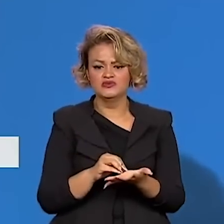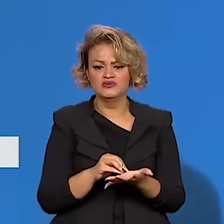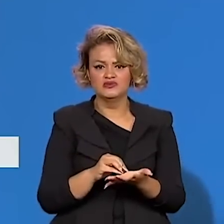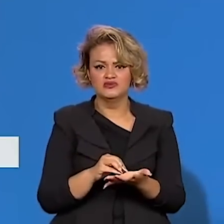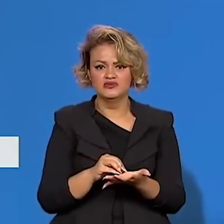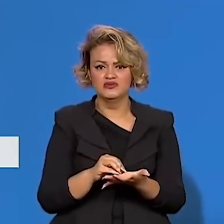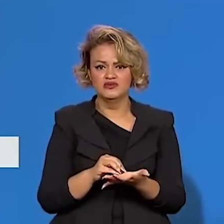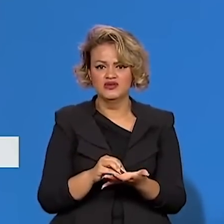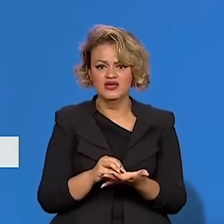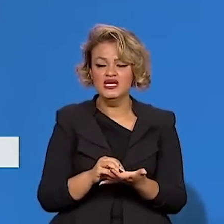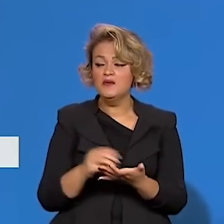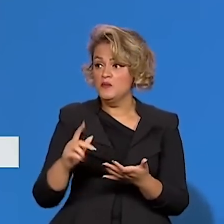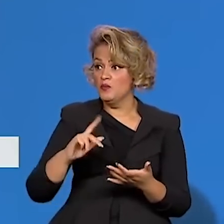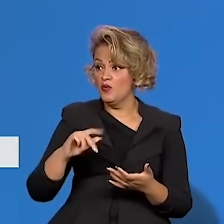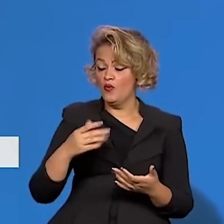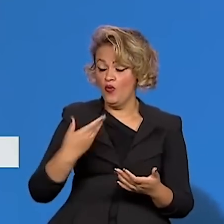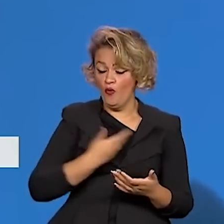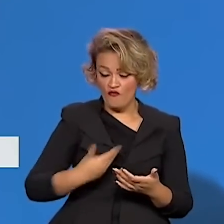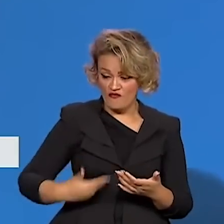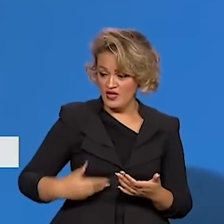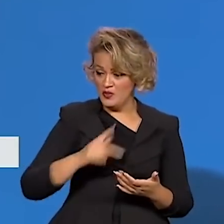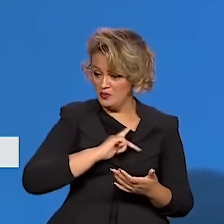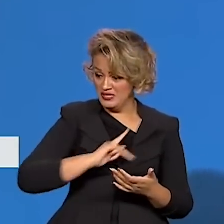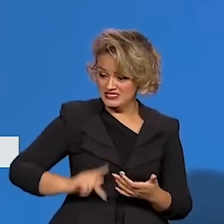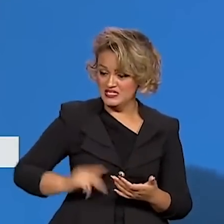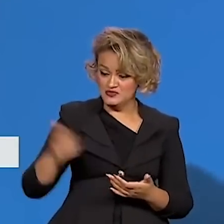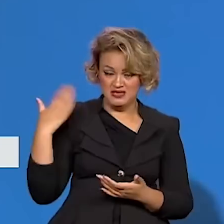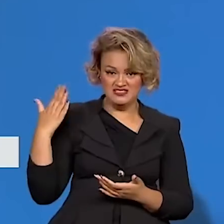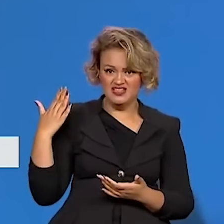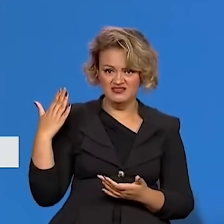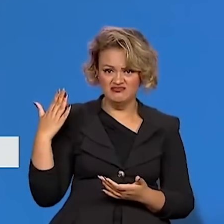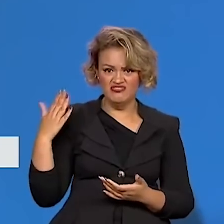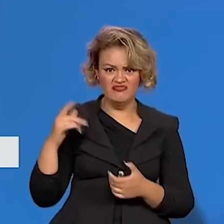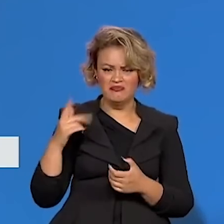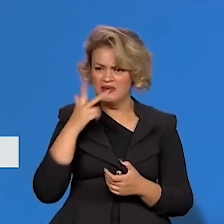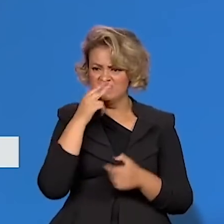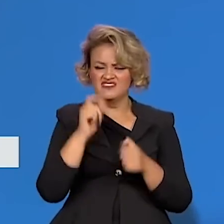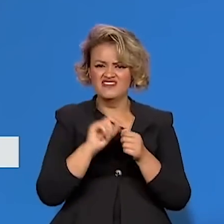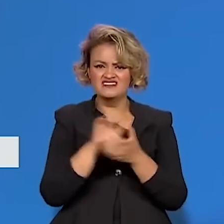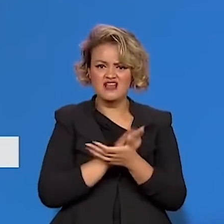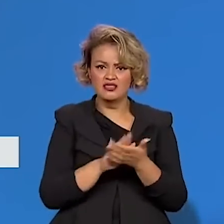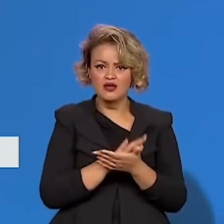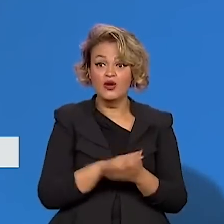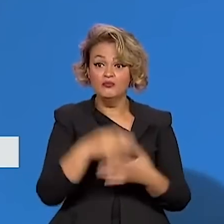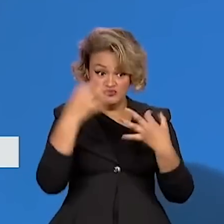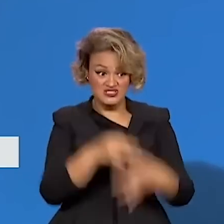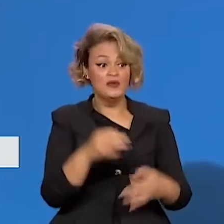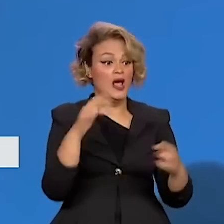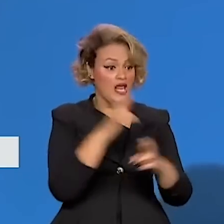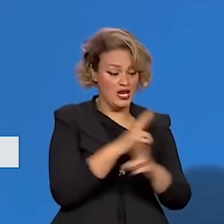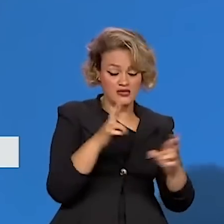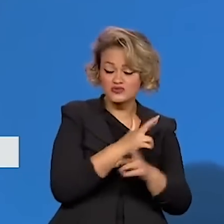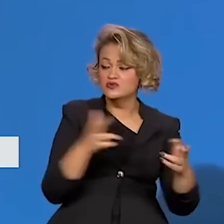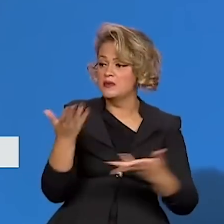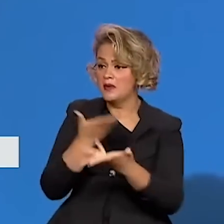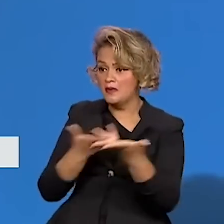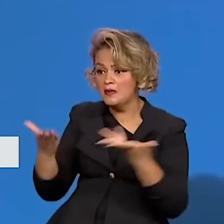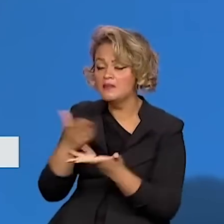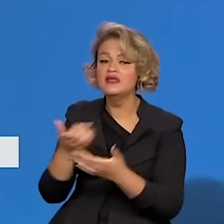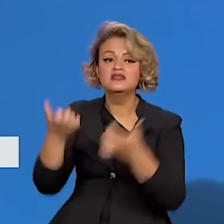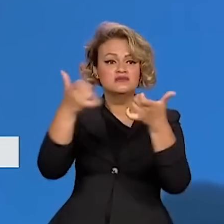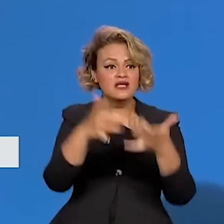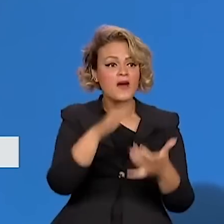que qualquer presidente qualquer governo tem que fazer que é estabelecer relações convencer as pessoas